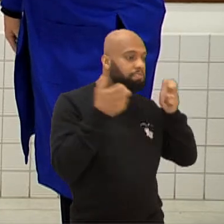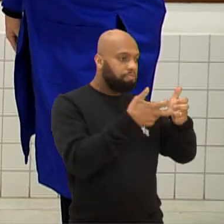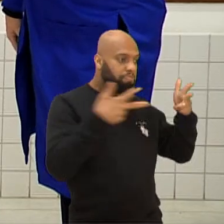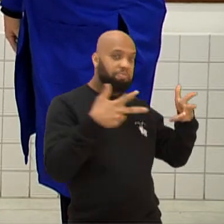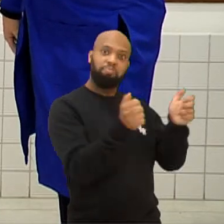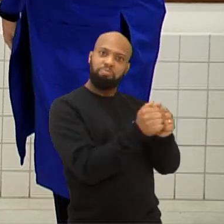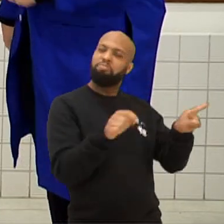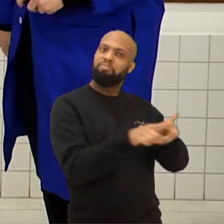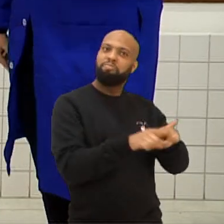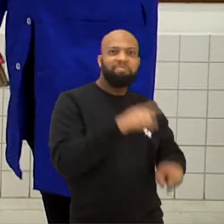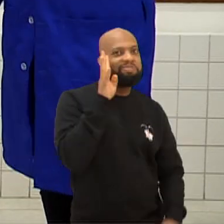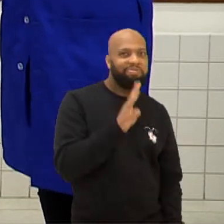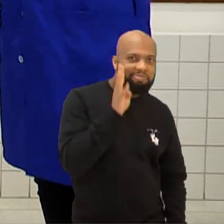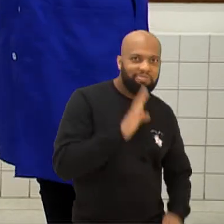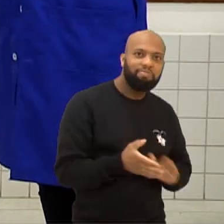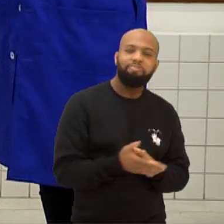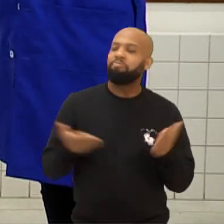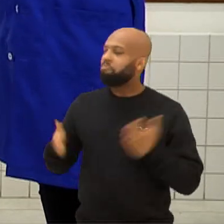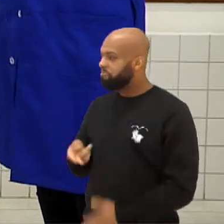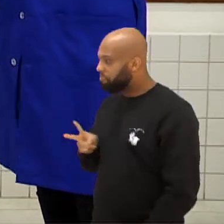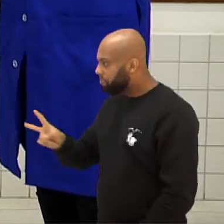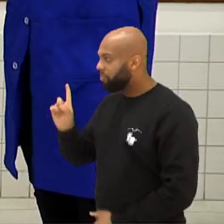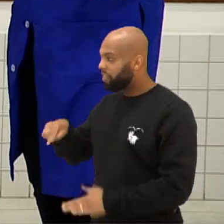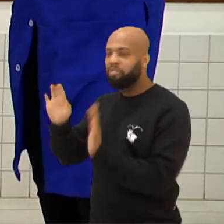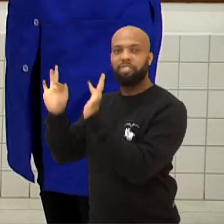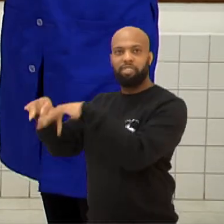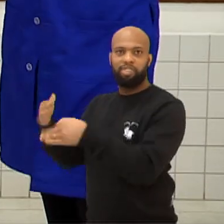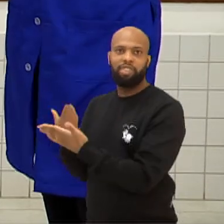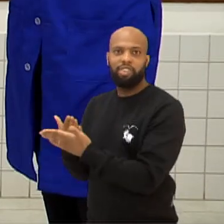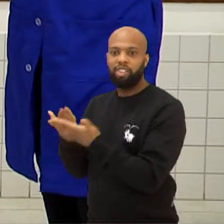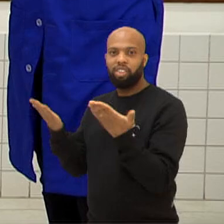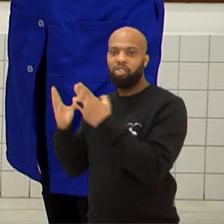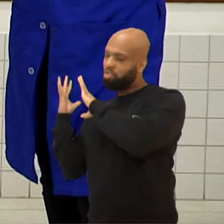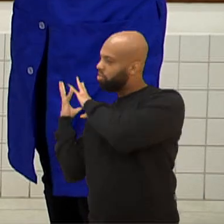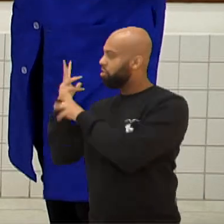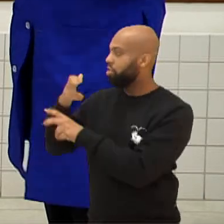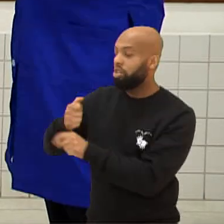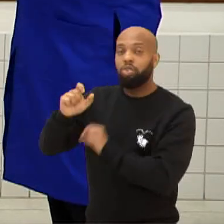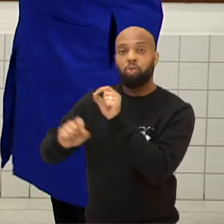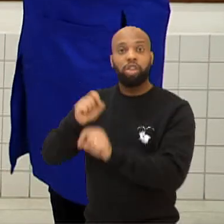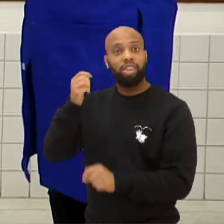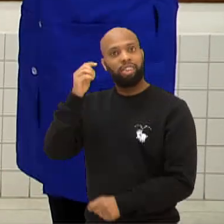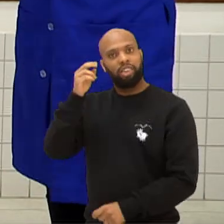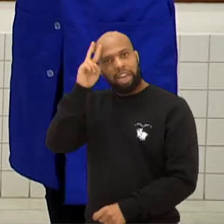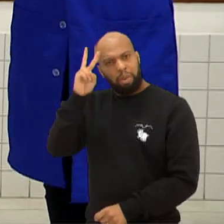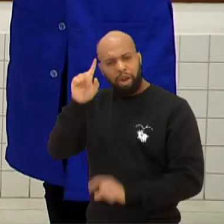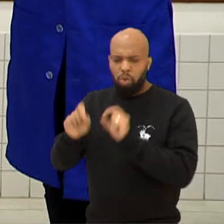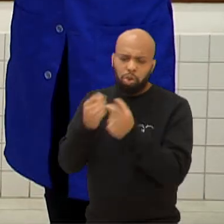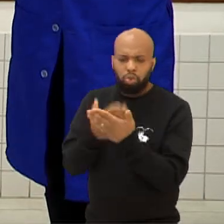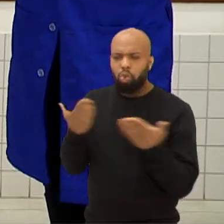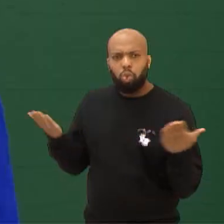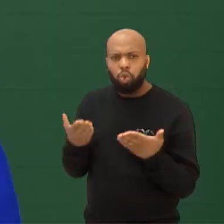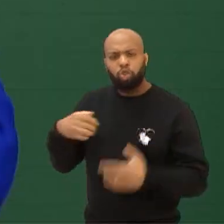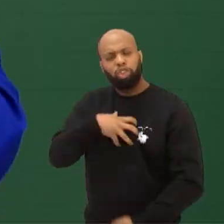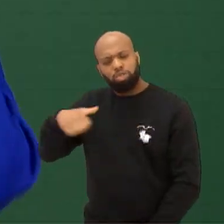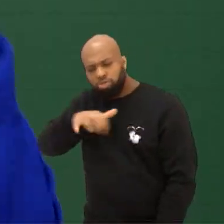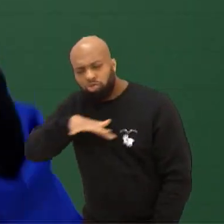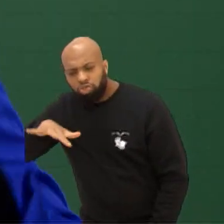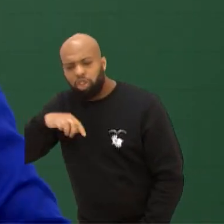Vamos. Agora, na continuação, vamos finalizar fazendo uma retomada do que vimos hoje. Então, dentro de um aspecto geral,